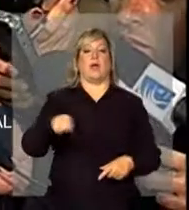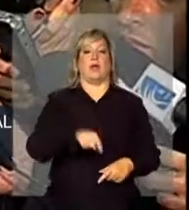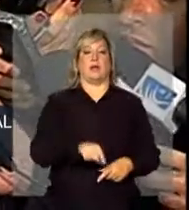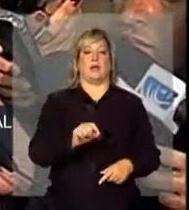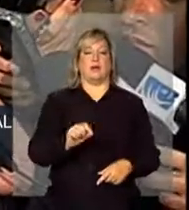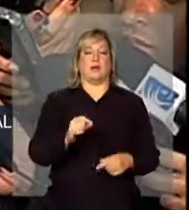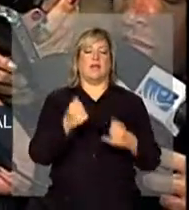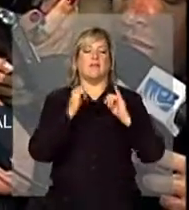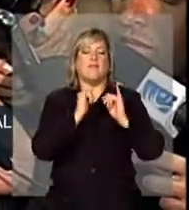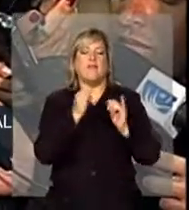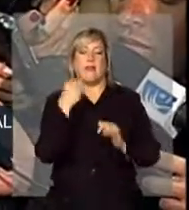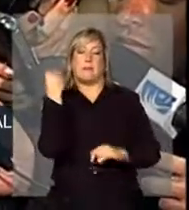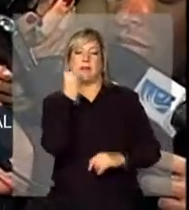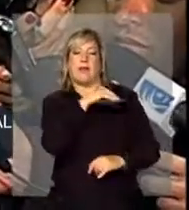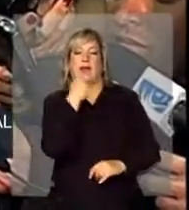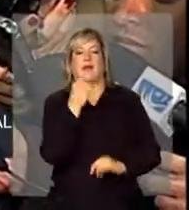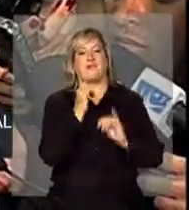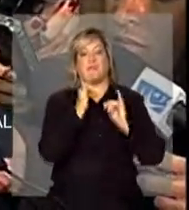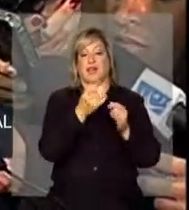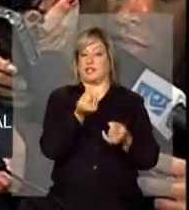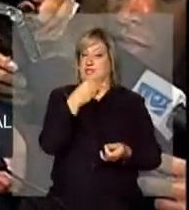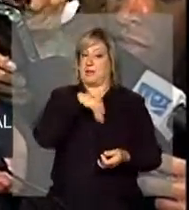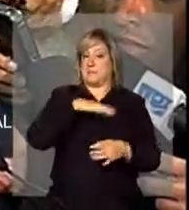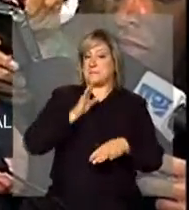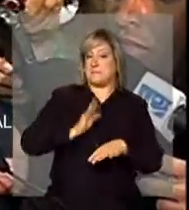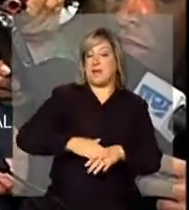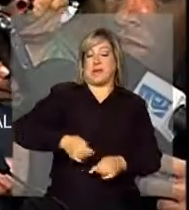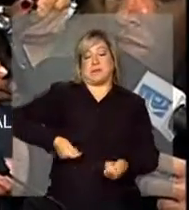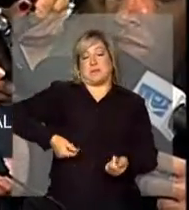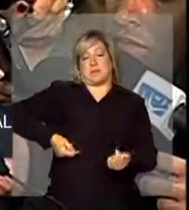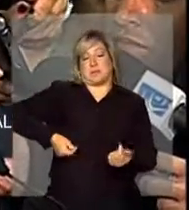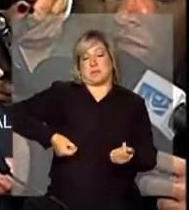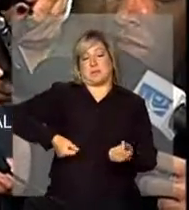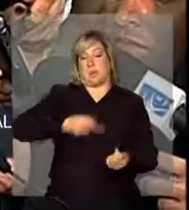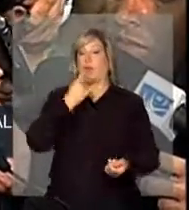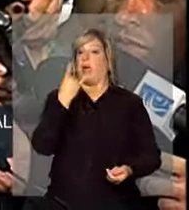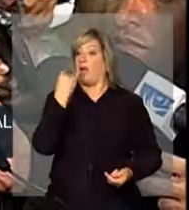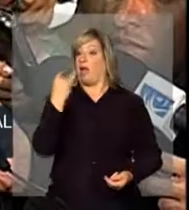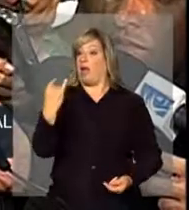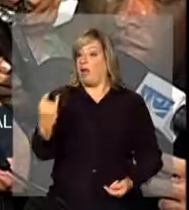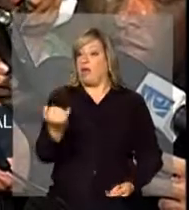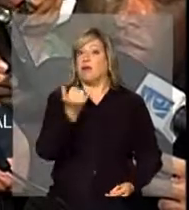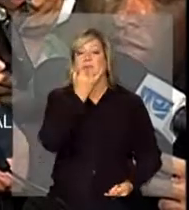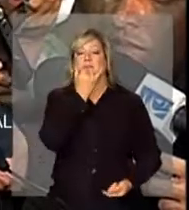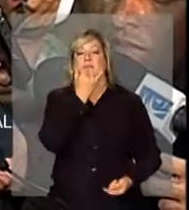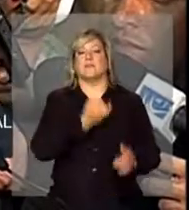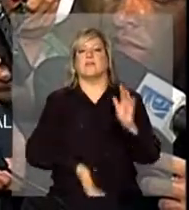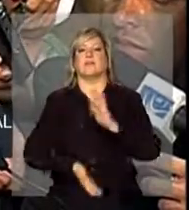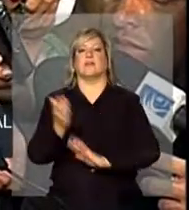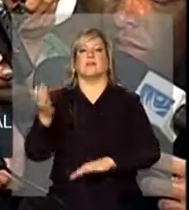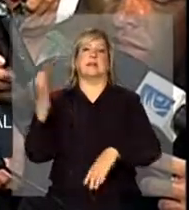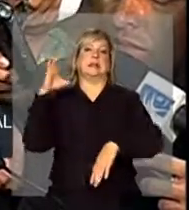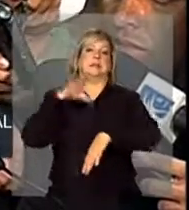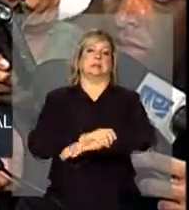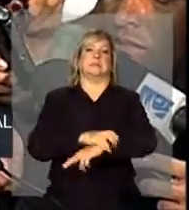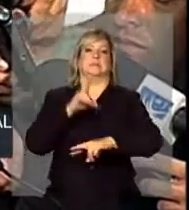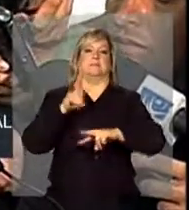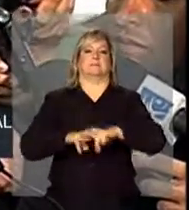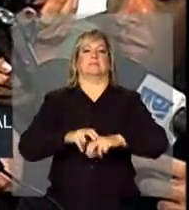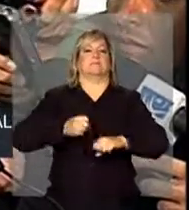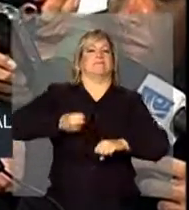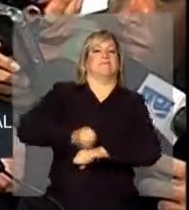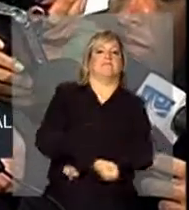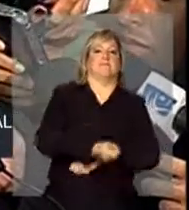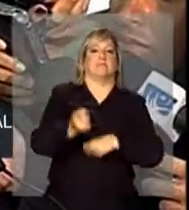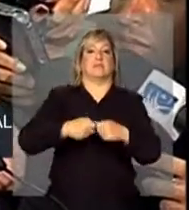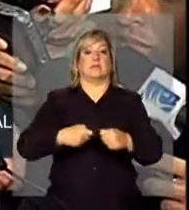de sedução, é a promessa de que vai ganhar muito dinheiro, são formas para pessoas que estão sem esperança no seu lugar. E quando essa pessoa é levada para outro lugar,